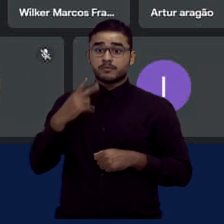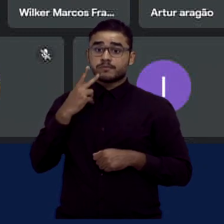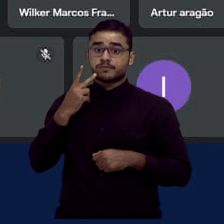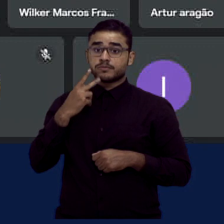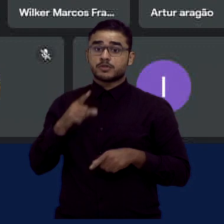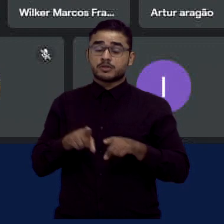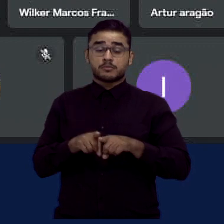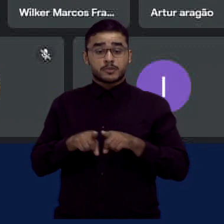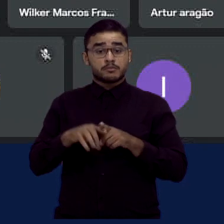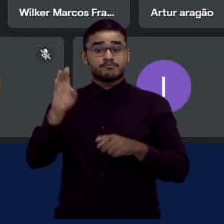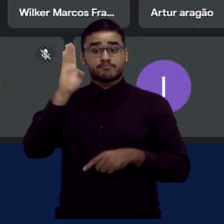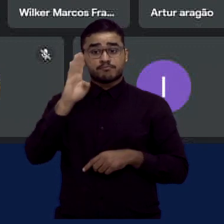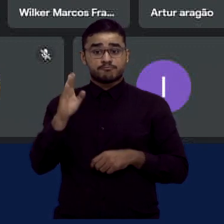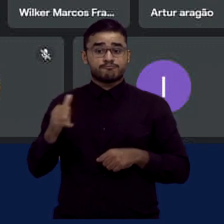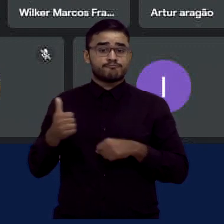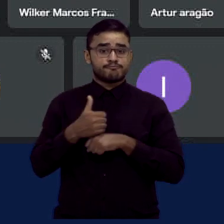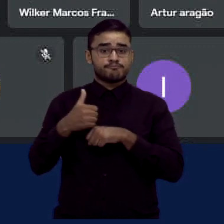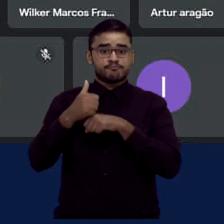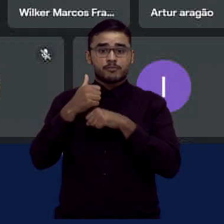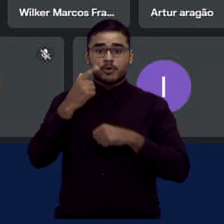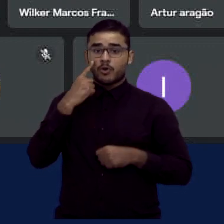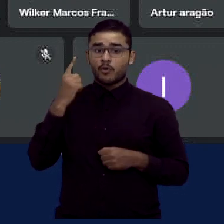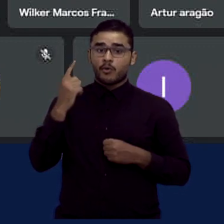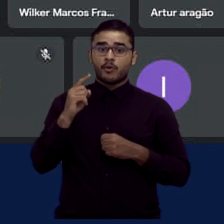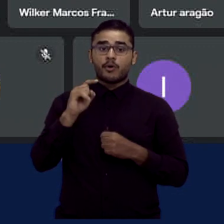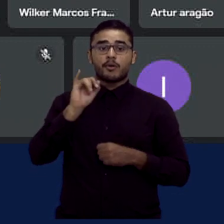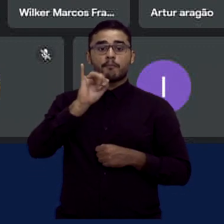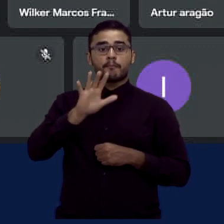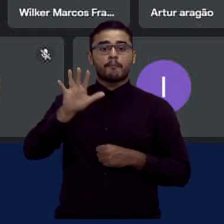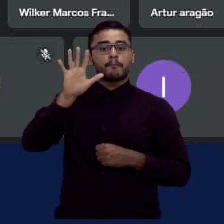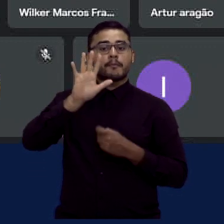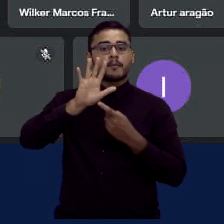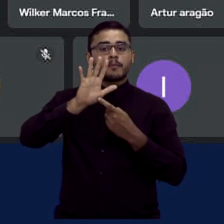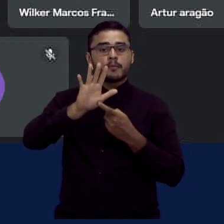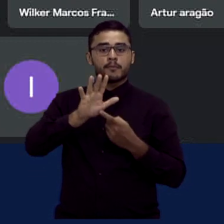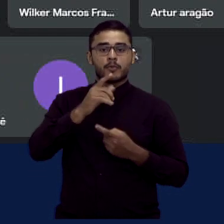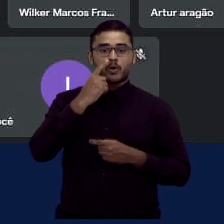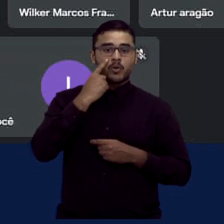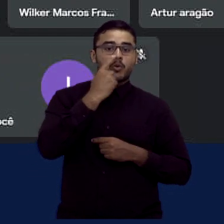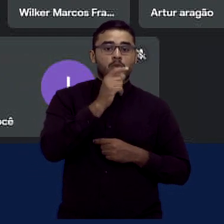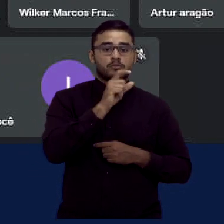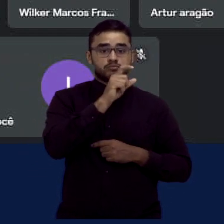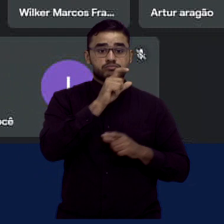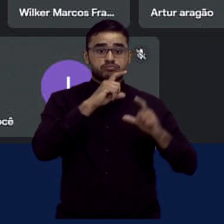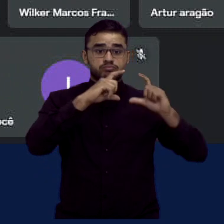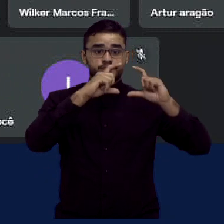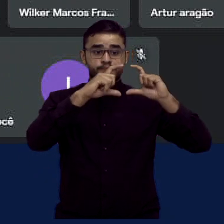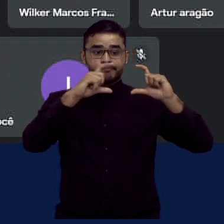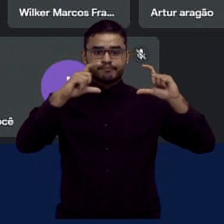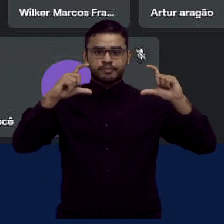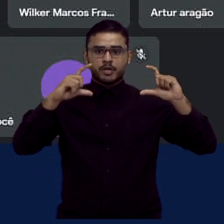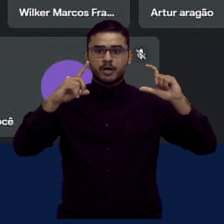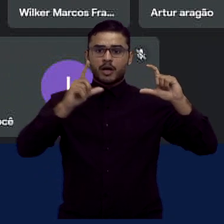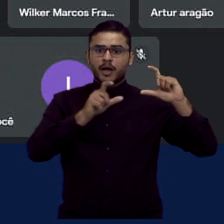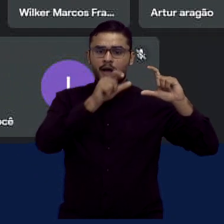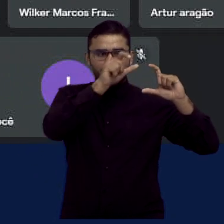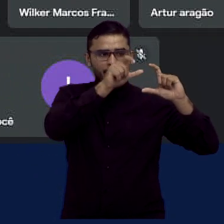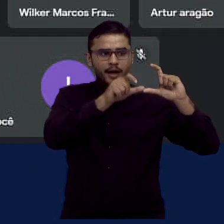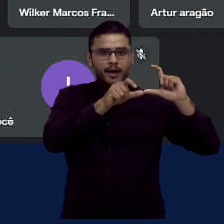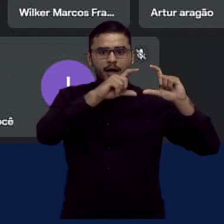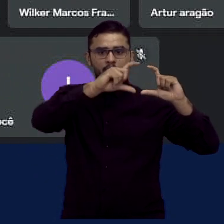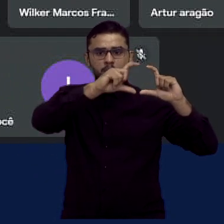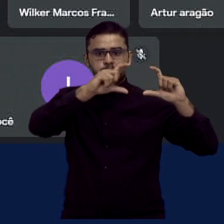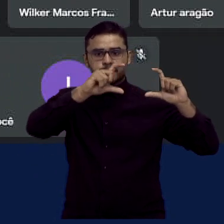como eu falei, num quadrinho, imagem, o tamanho do quadro, imagem e tempo